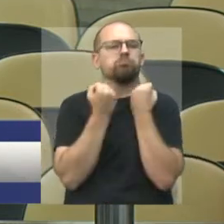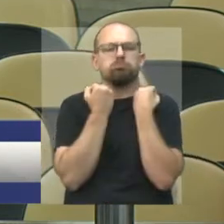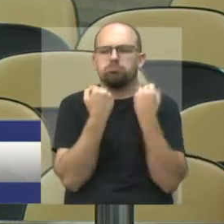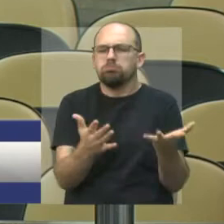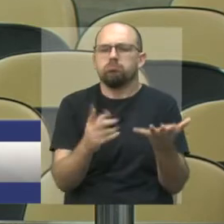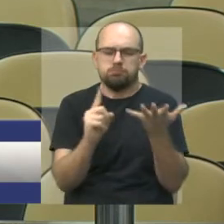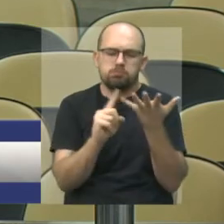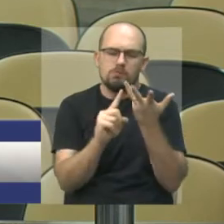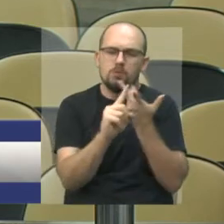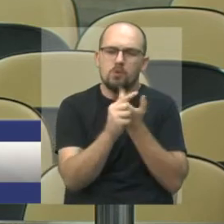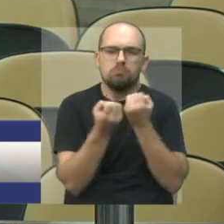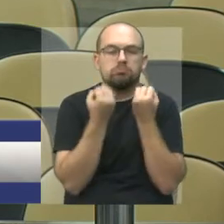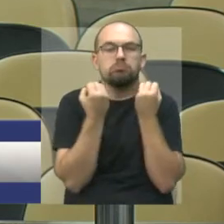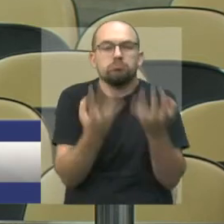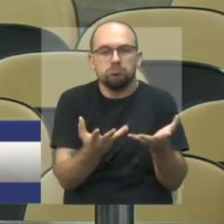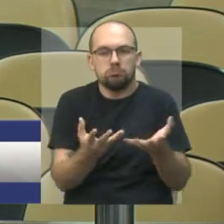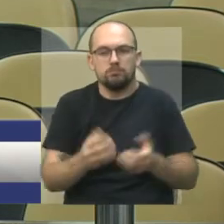contemplado.